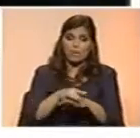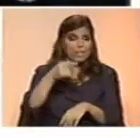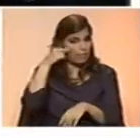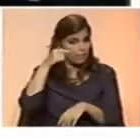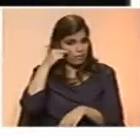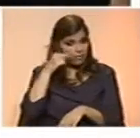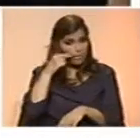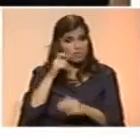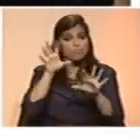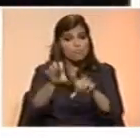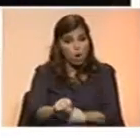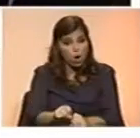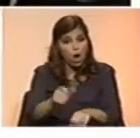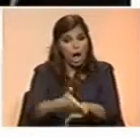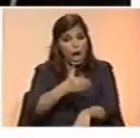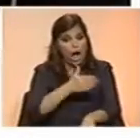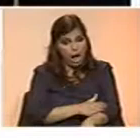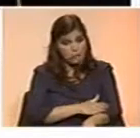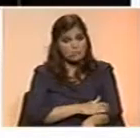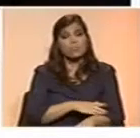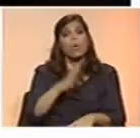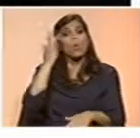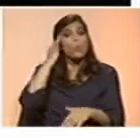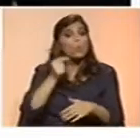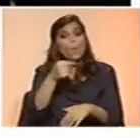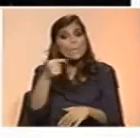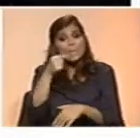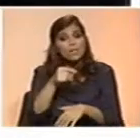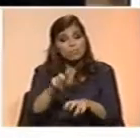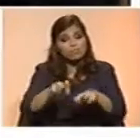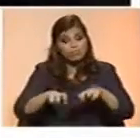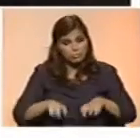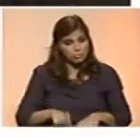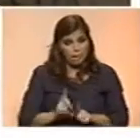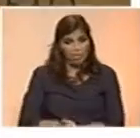quintas-feiras, mediante marcações prévias e sujeitas a um número mínimo de espectadores.